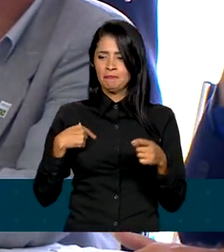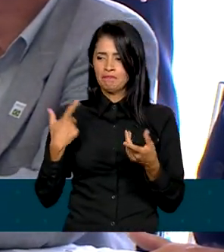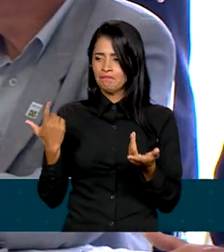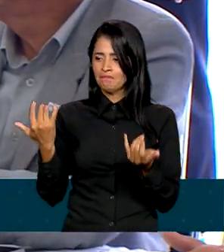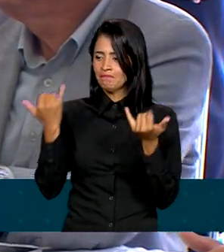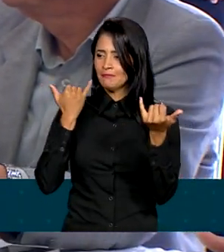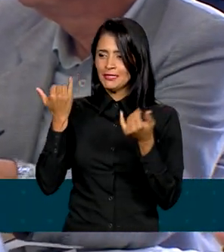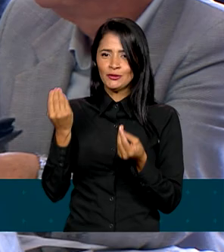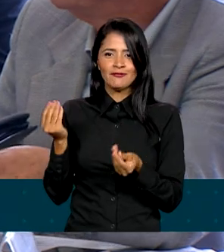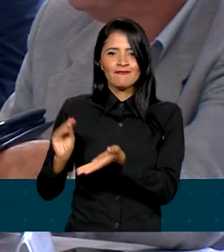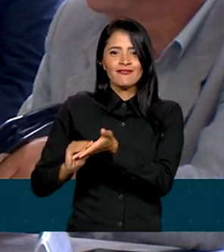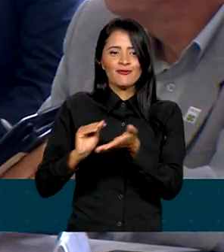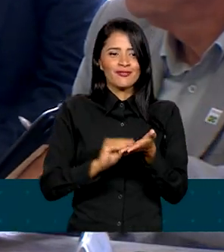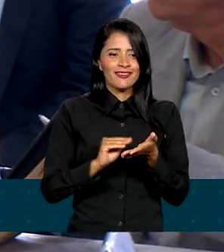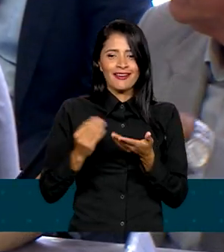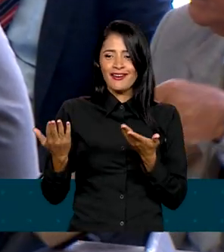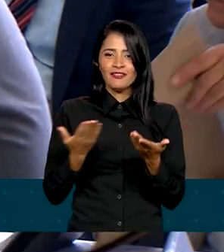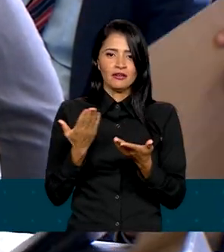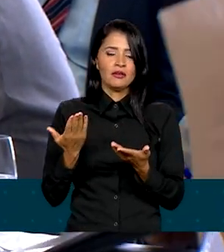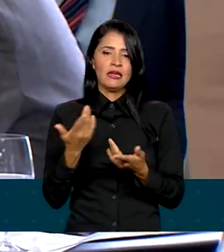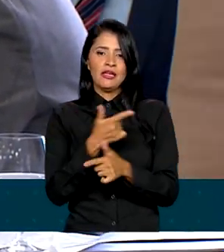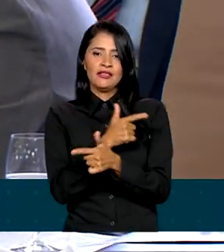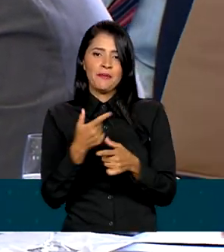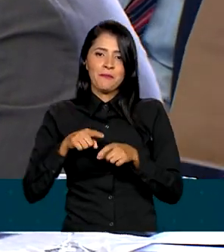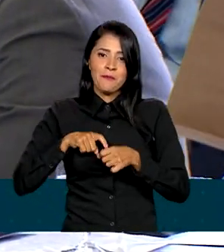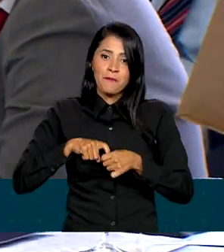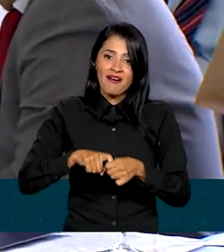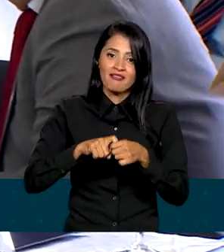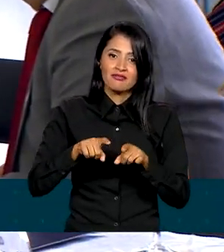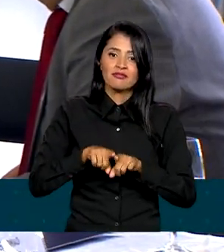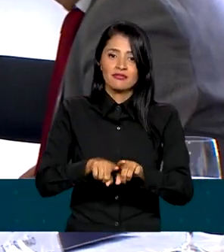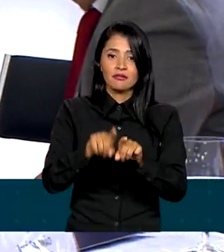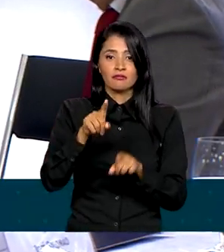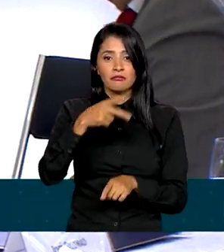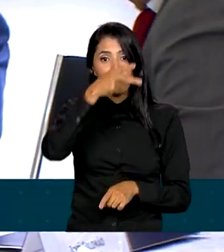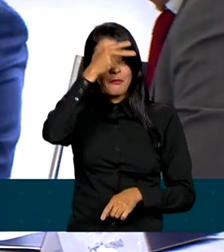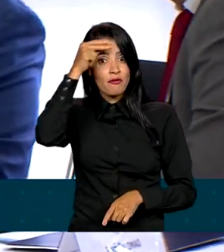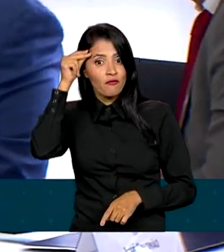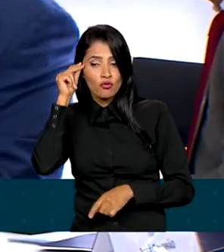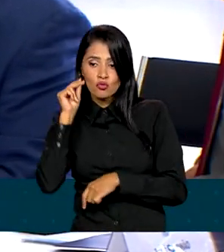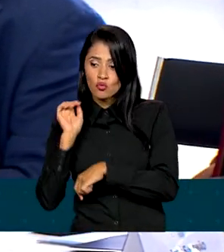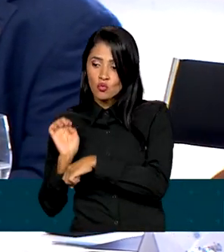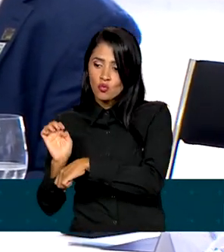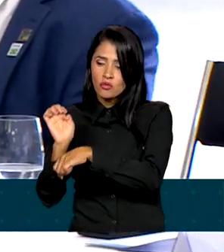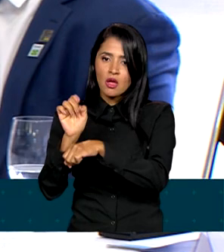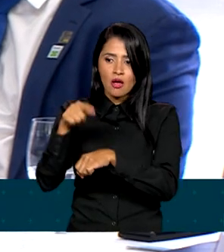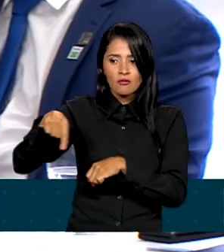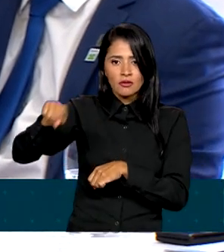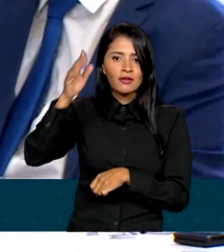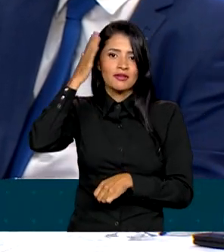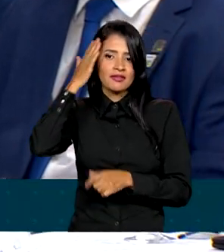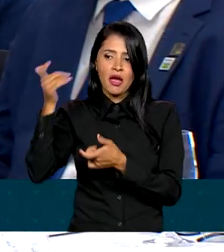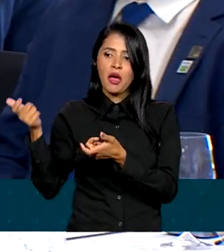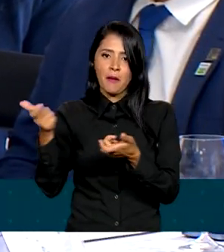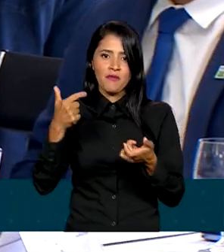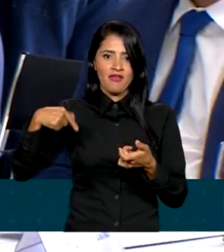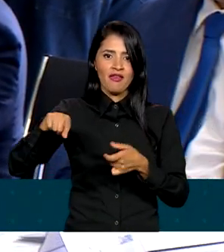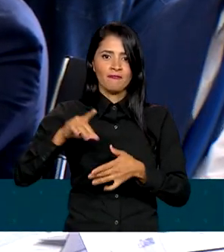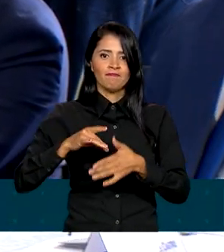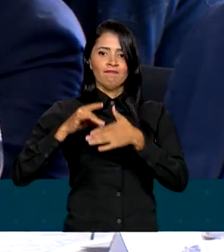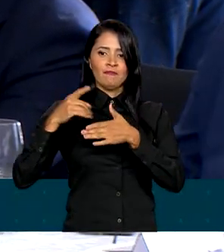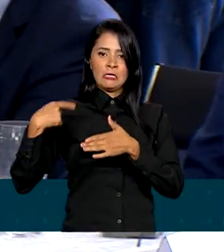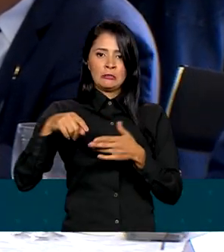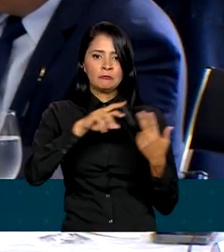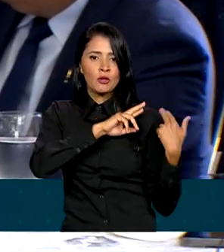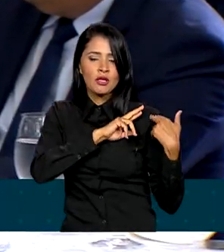essas informações. E, sem a parceria das prefeituras e dos estados que têm as obras, de fato, sendo tocadas por eles, a gente